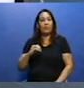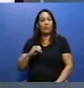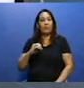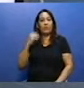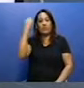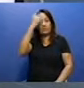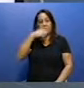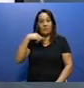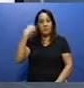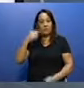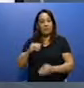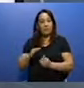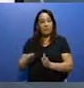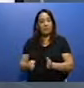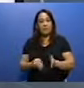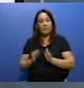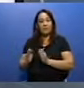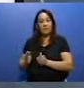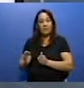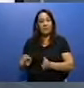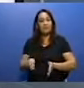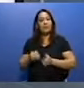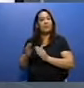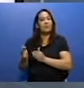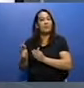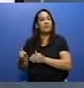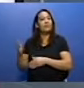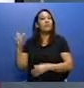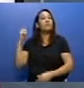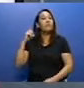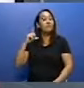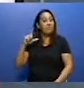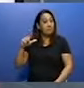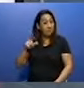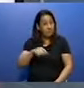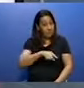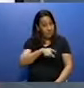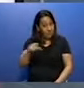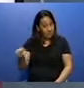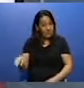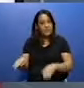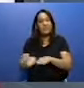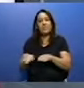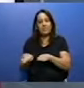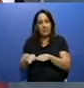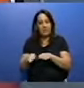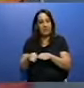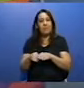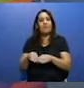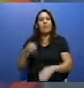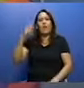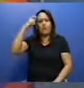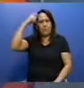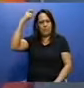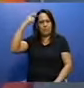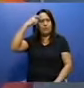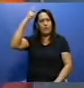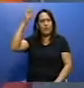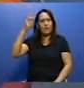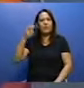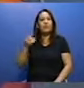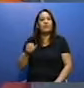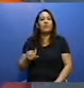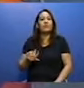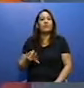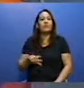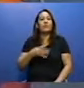da sequência. E ela, como é muito esperta, assim como vocês também são, ela foi contando de quatro em